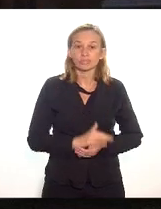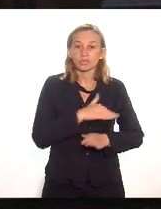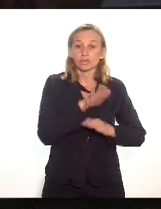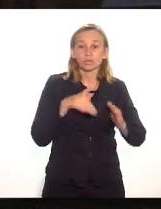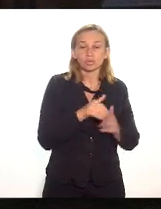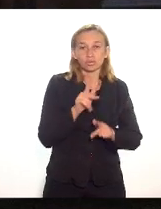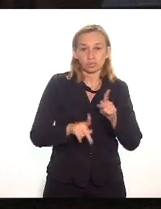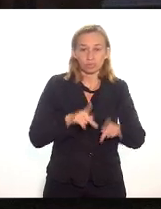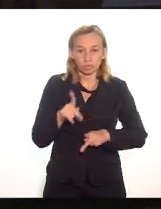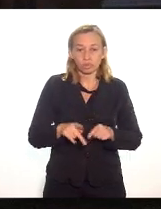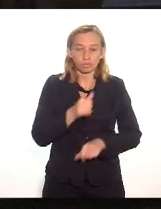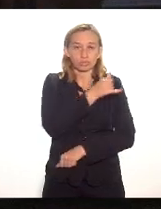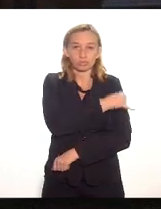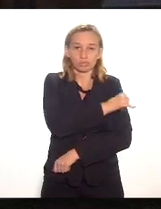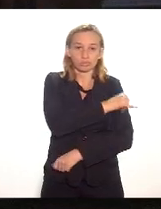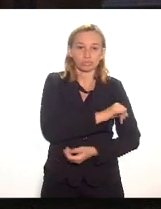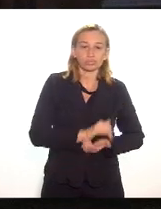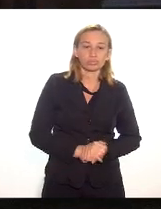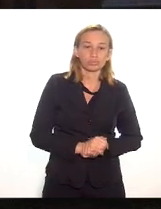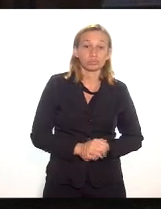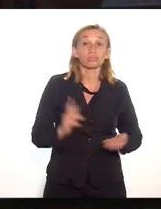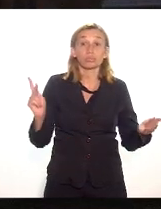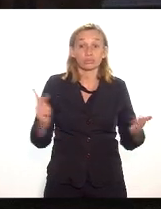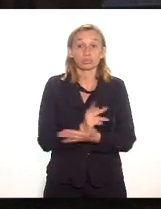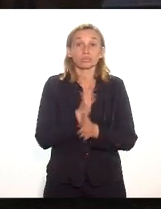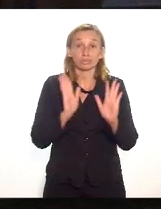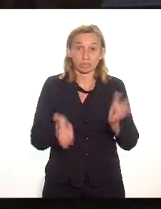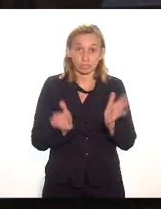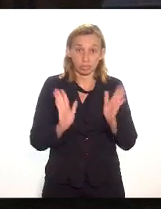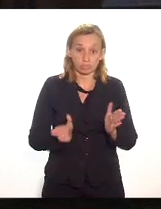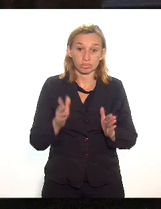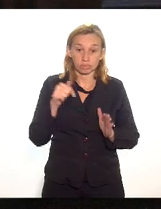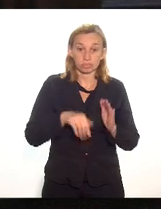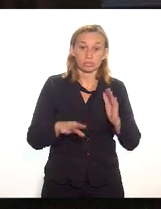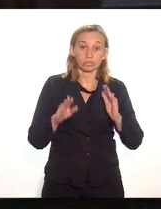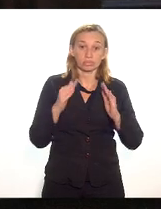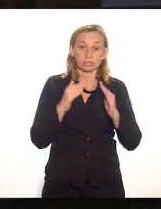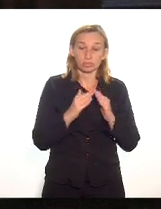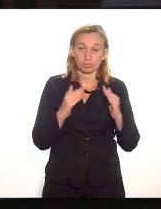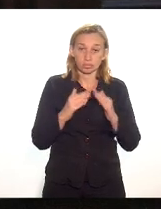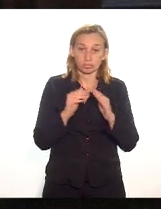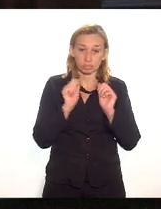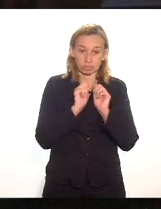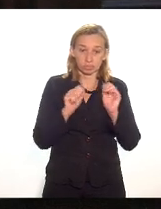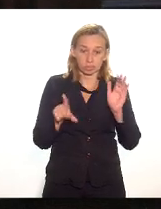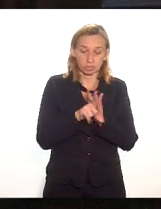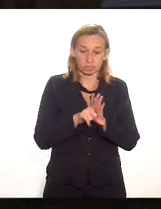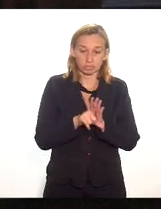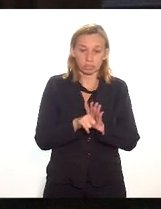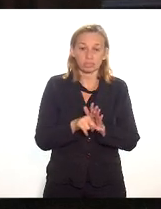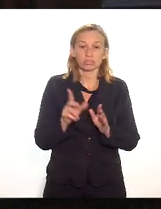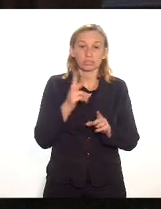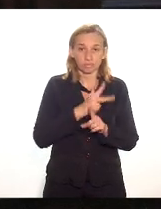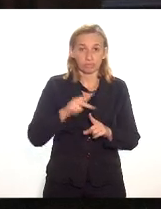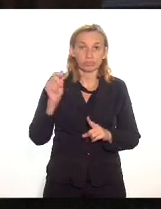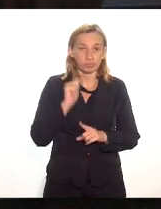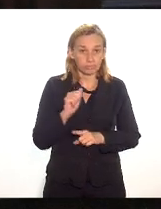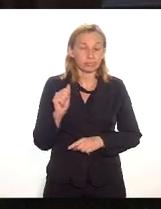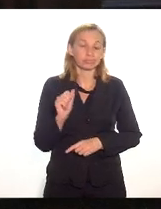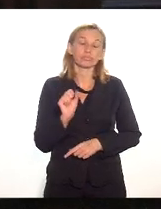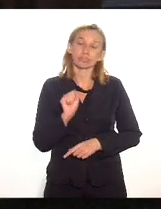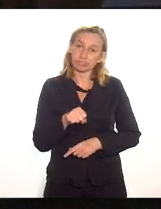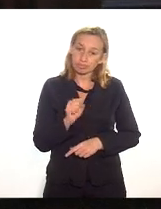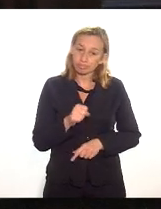a população do Rio de Janeiro pelo que aconteceu hoje aqui dentro da Alerj. Foi uma